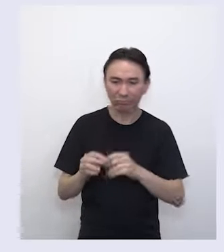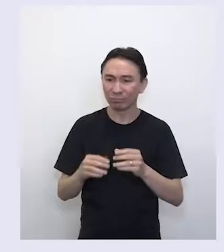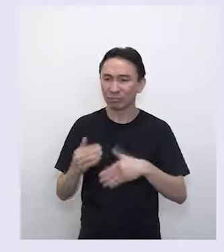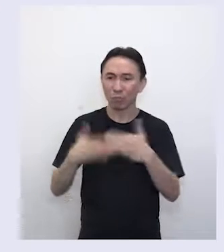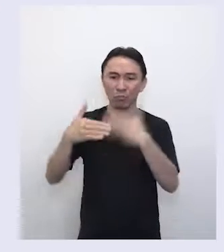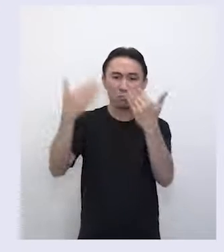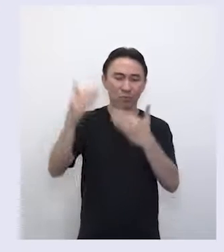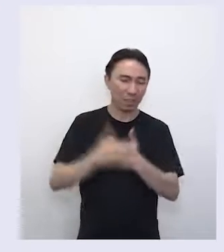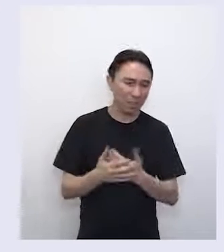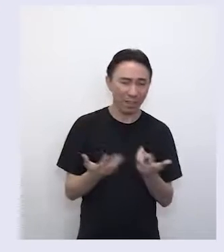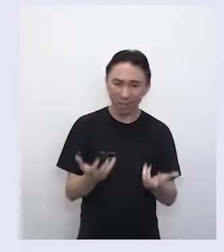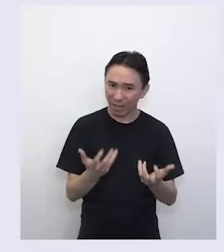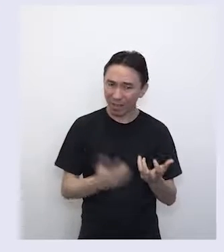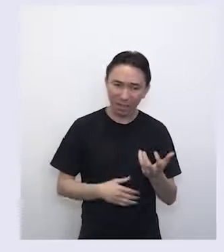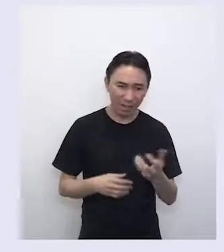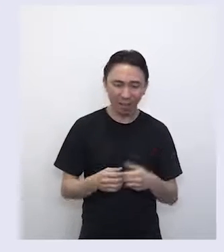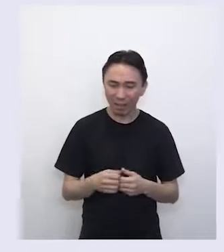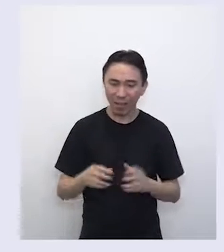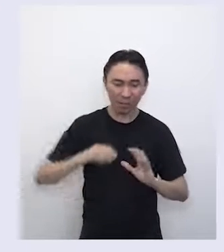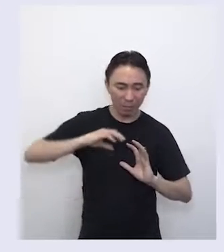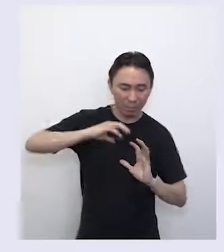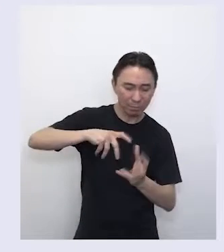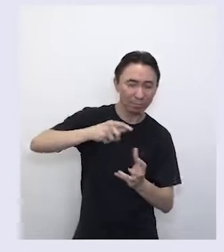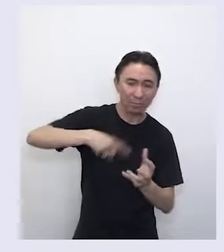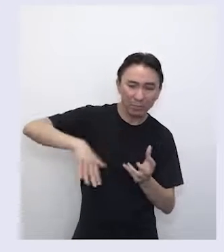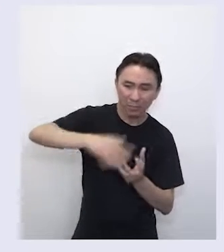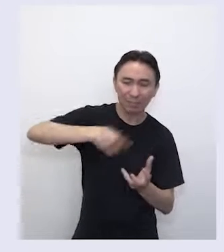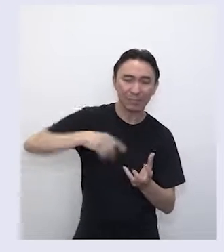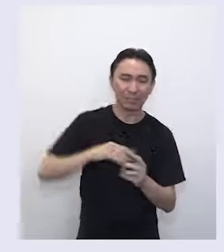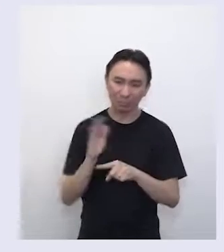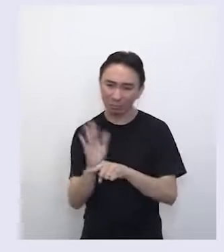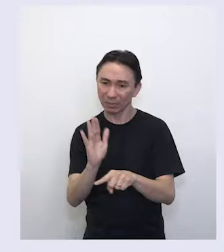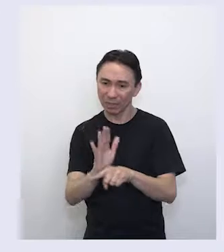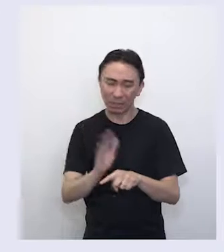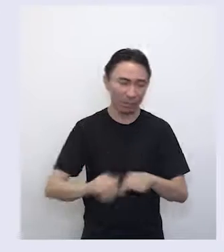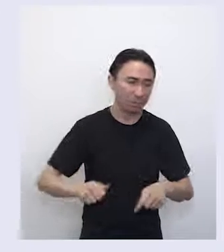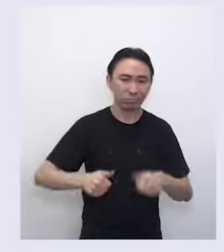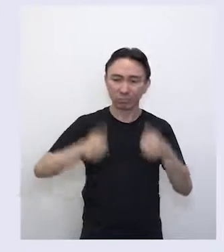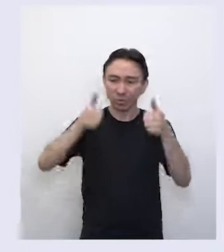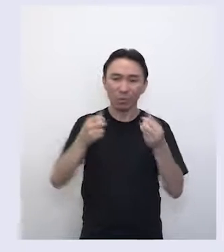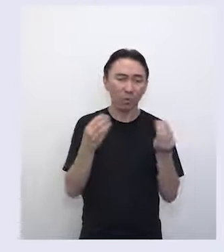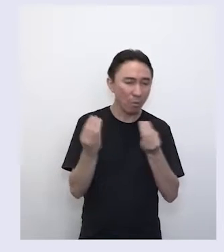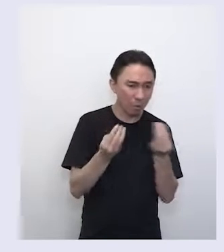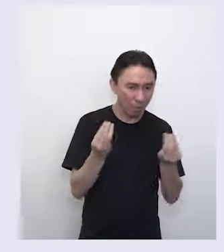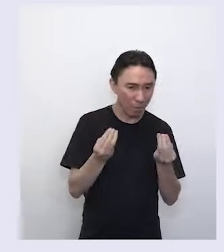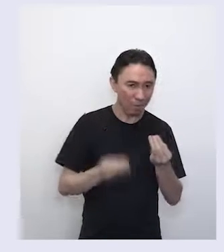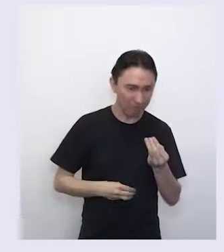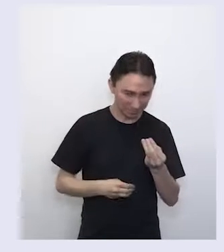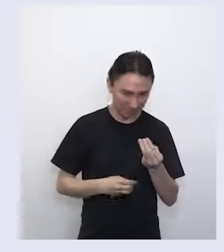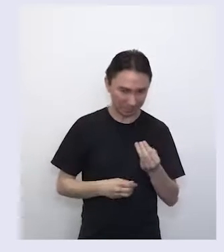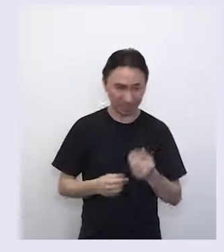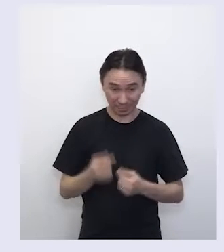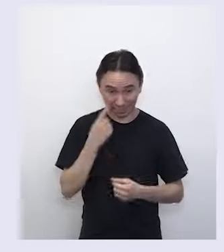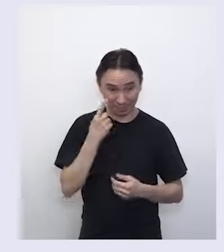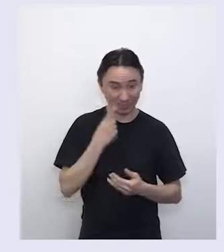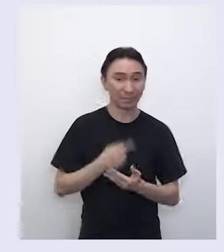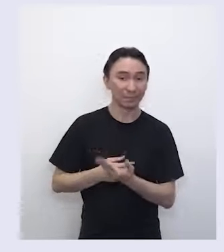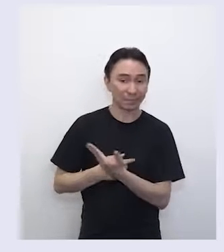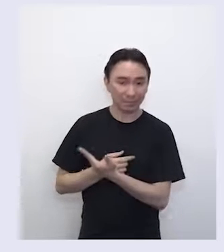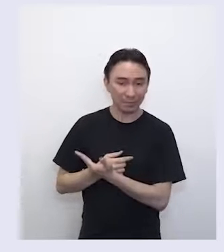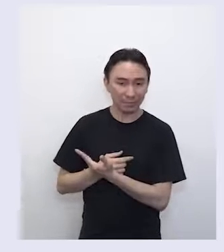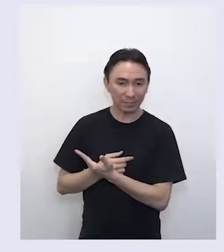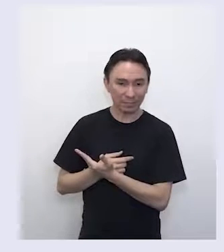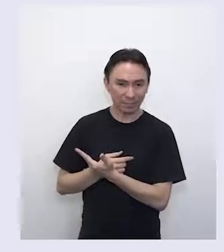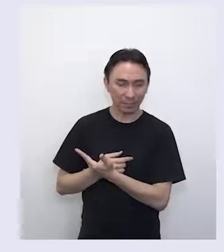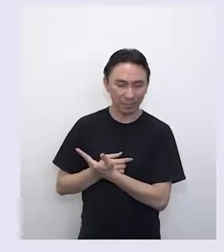ajudar o mundo a ser um lugar melhor. Pode passar o slide mesmo. Então, vocês vão verificar que